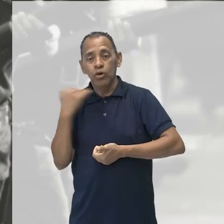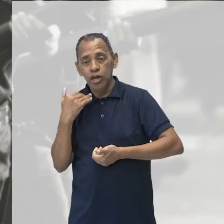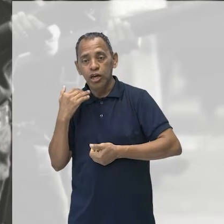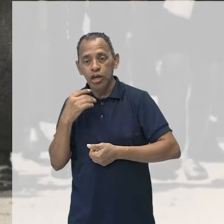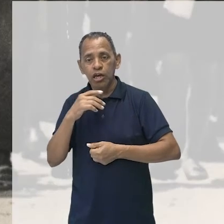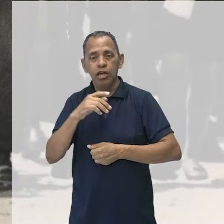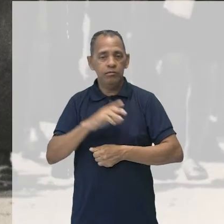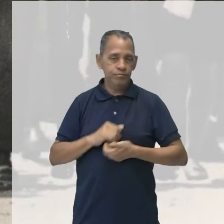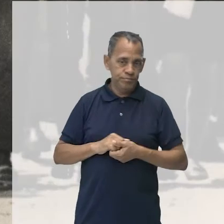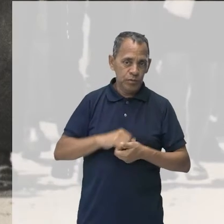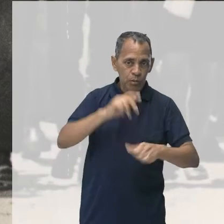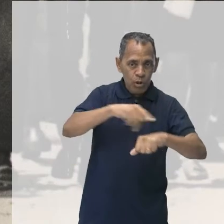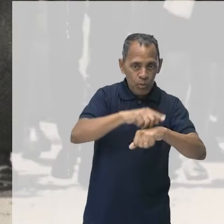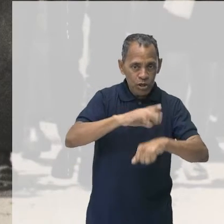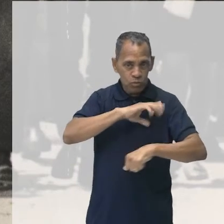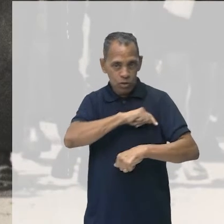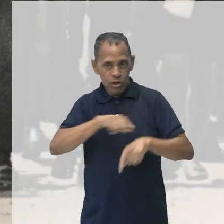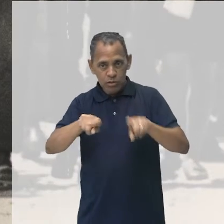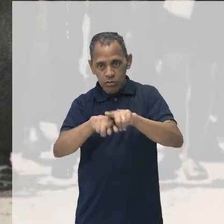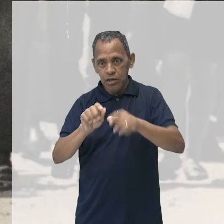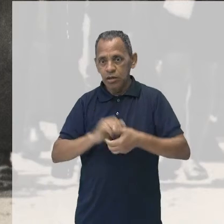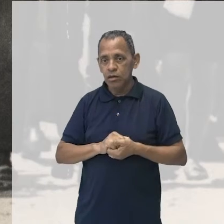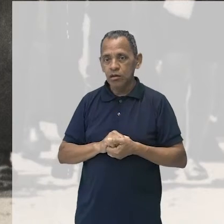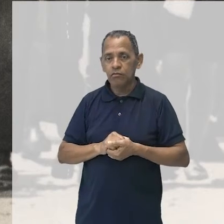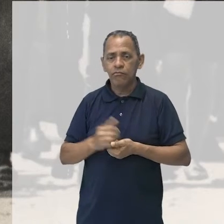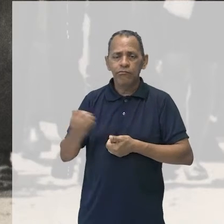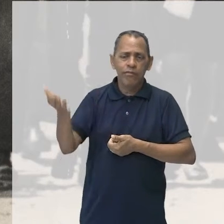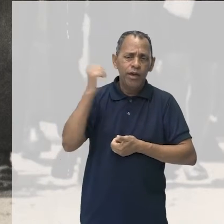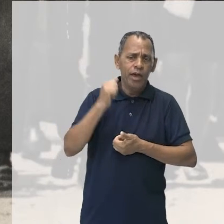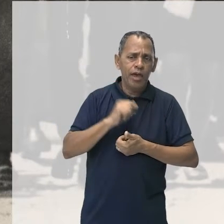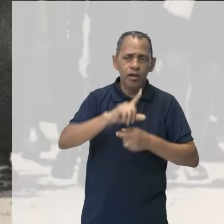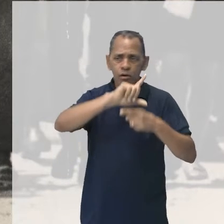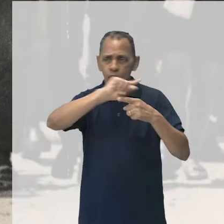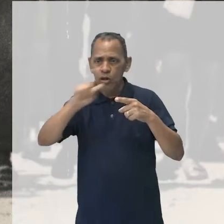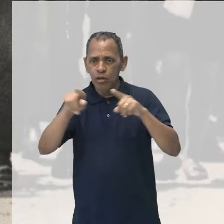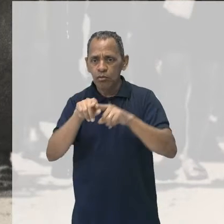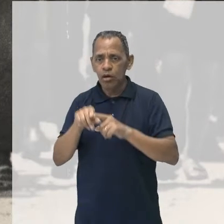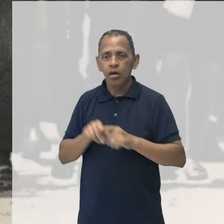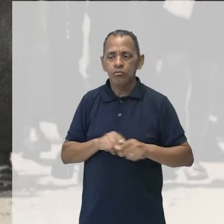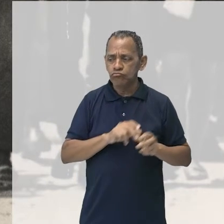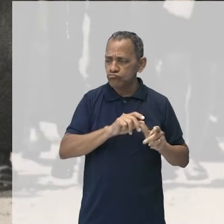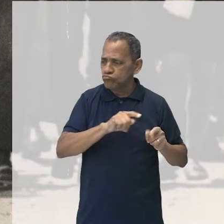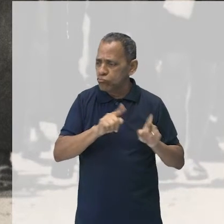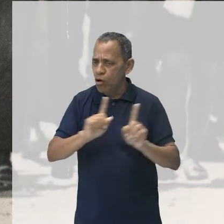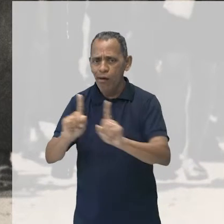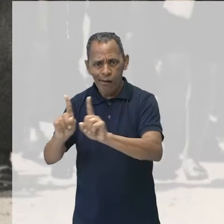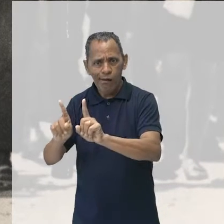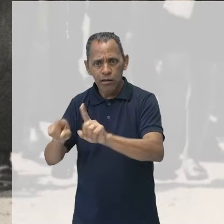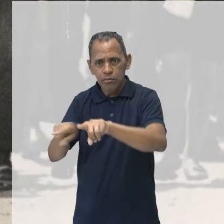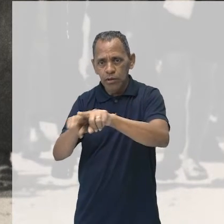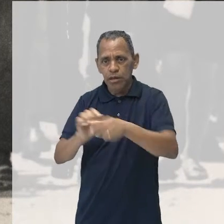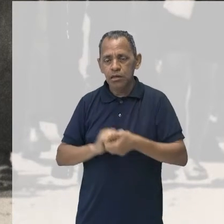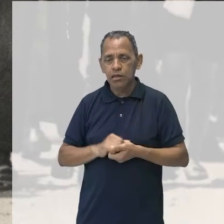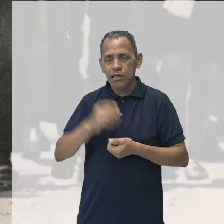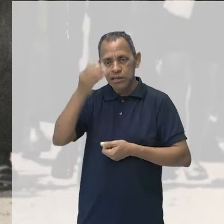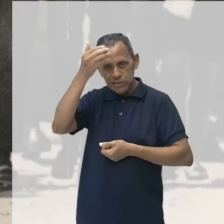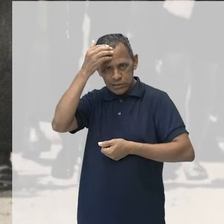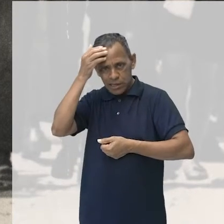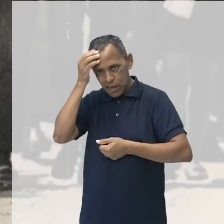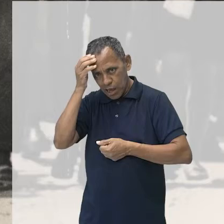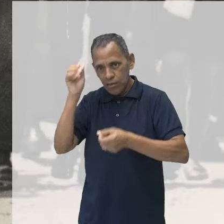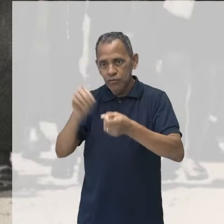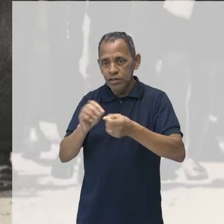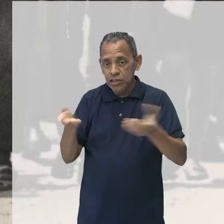razão. Bem, vamos embora, que esperar não é saber. Quem sabe faz a hora, não espera